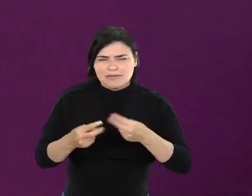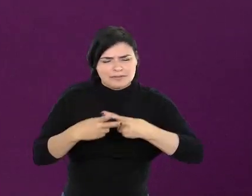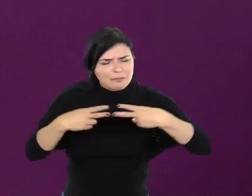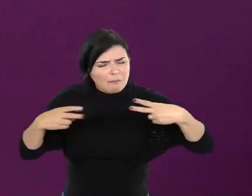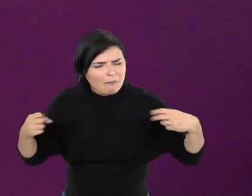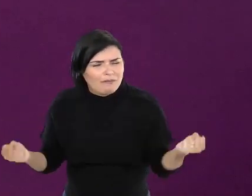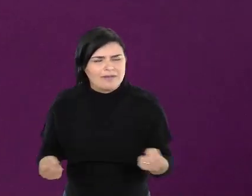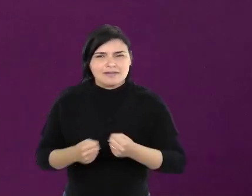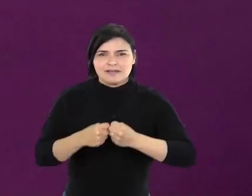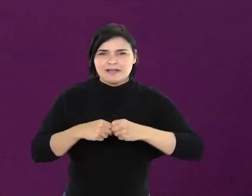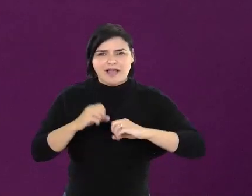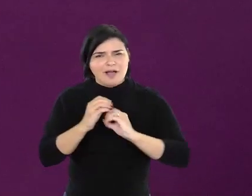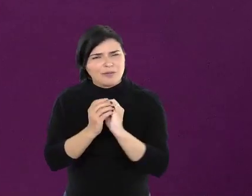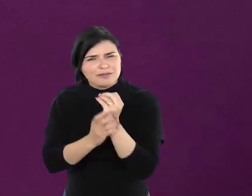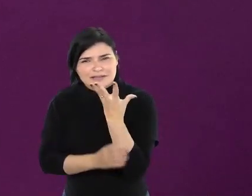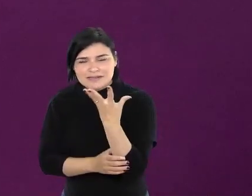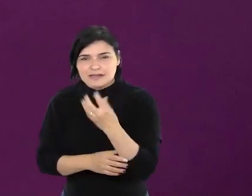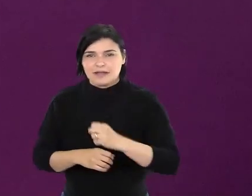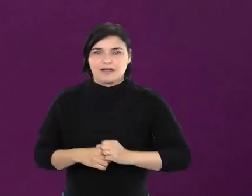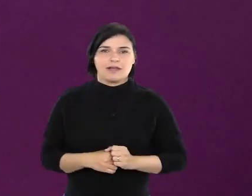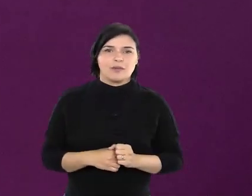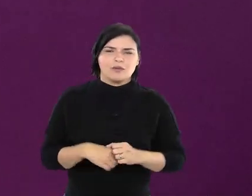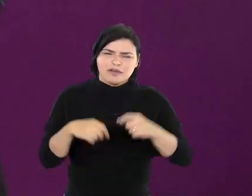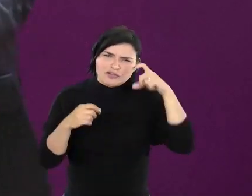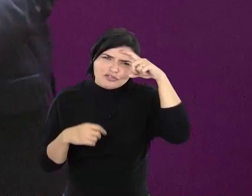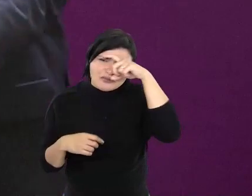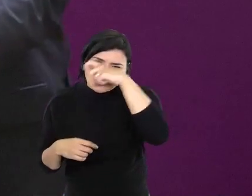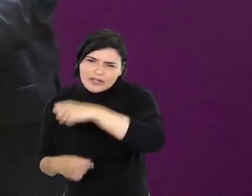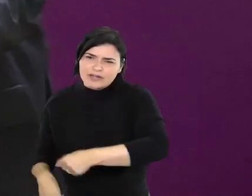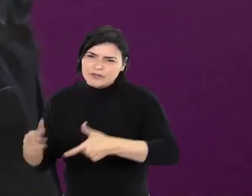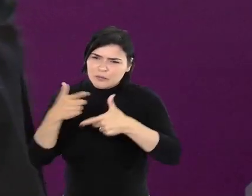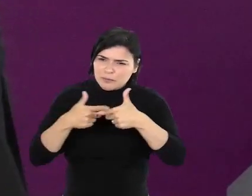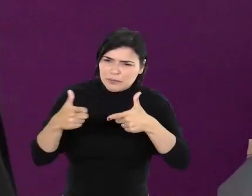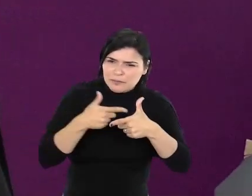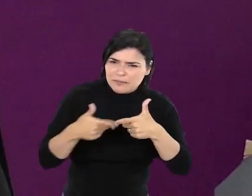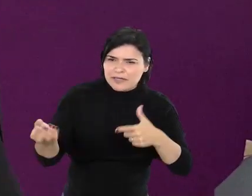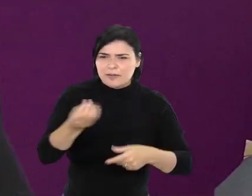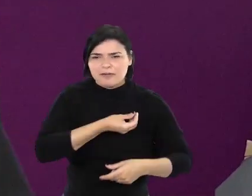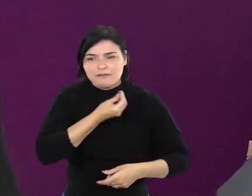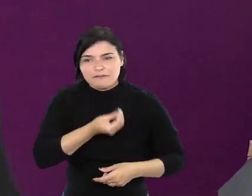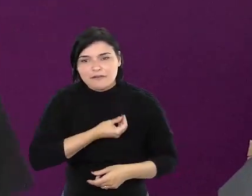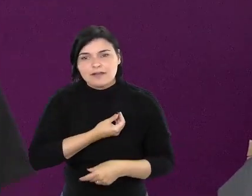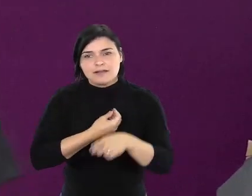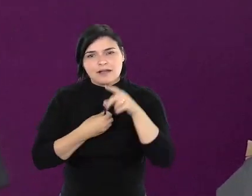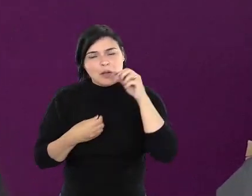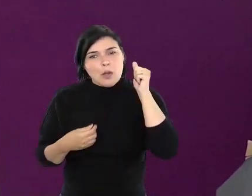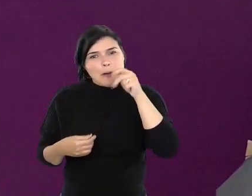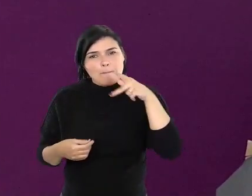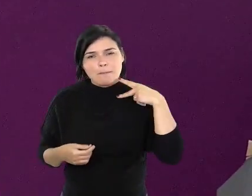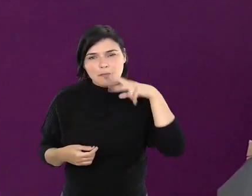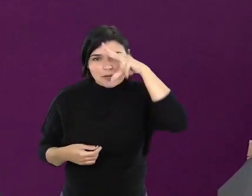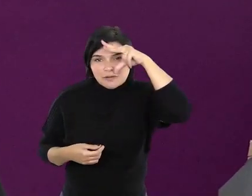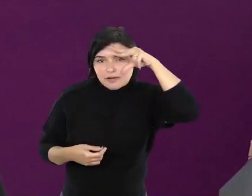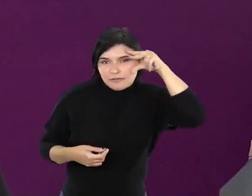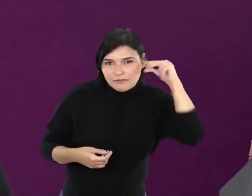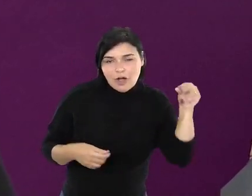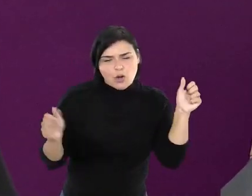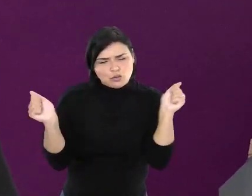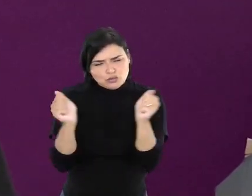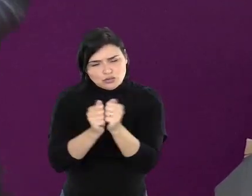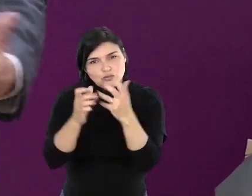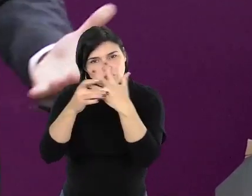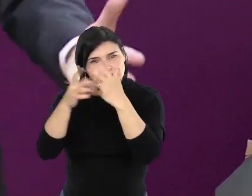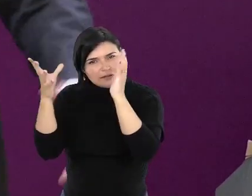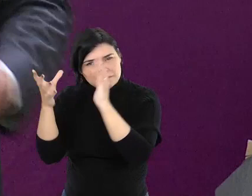Sabe aquele macarrão com óleo aquela garrafa de farinha aquele copo com guardanapo branco dentro